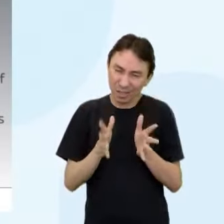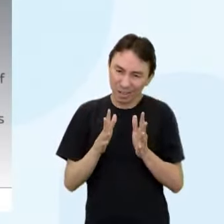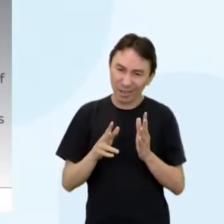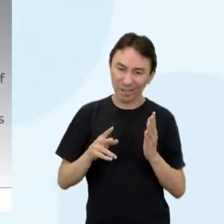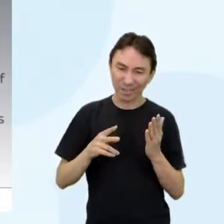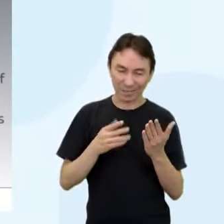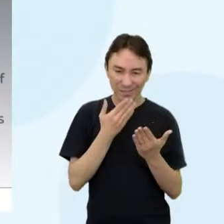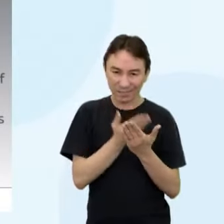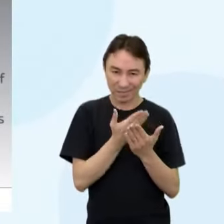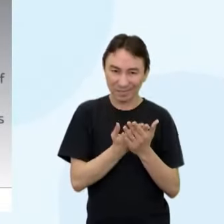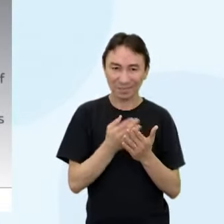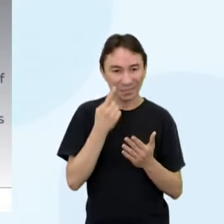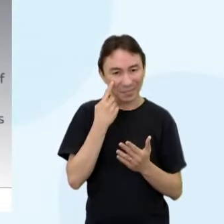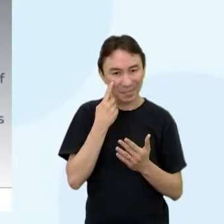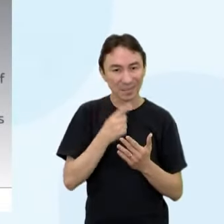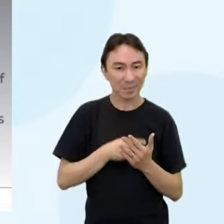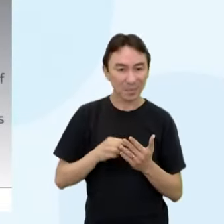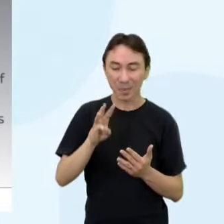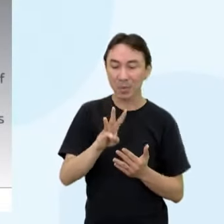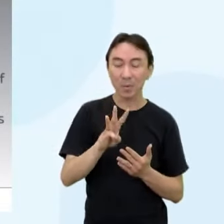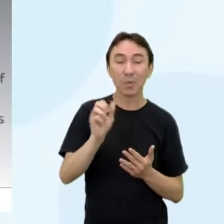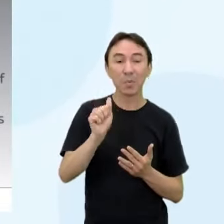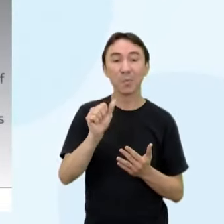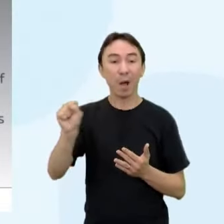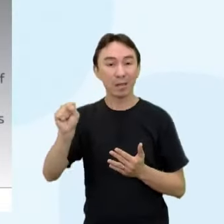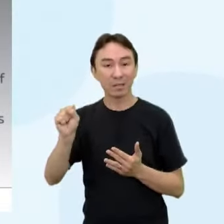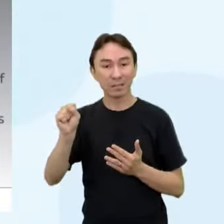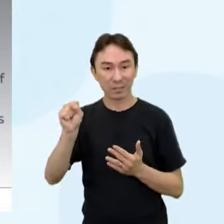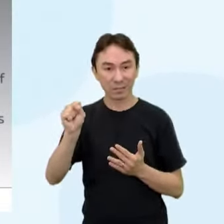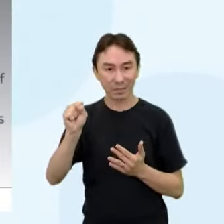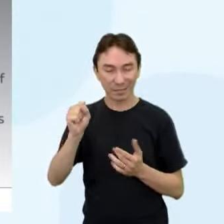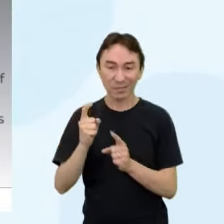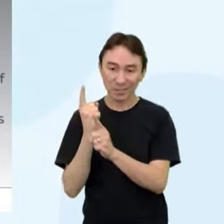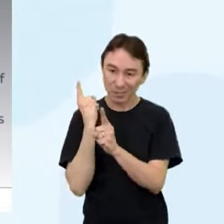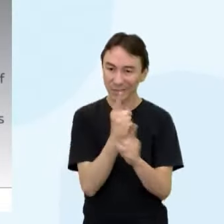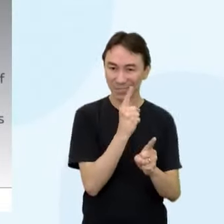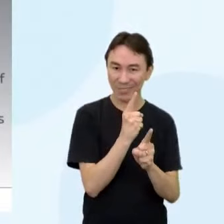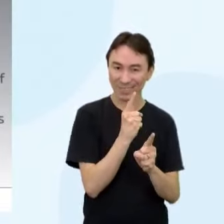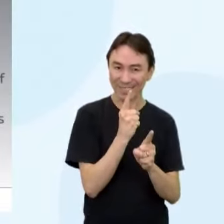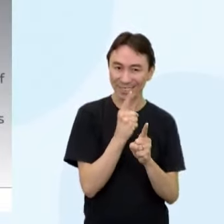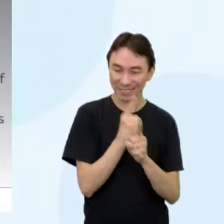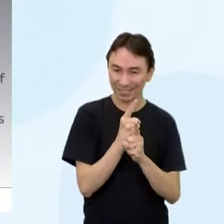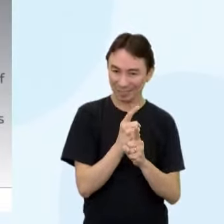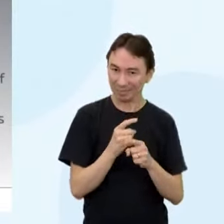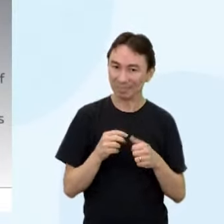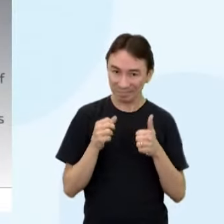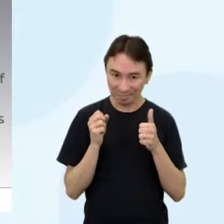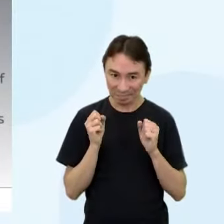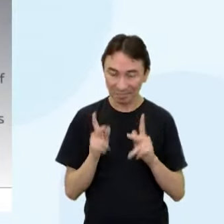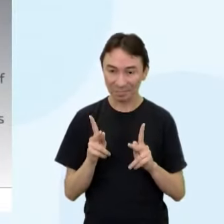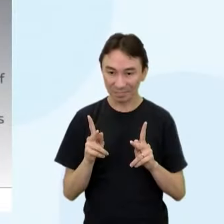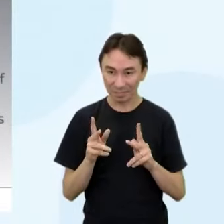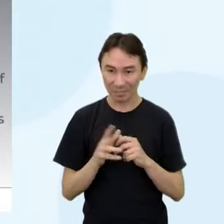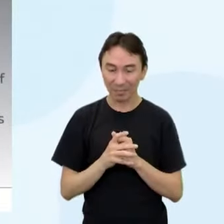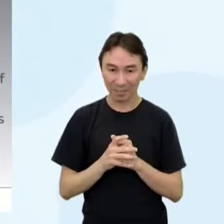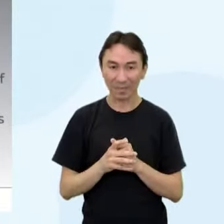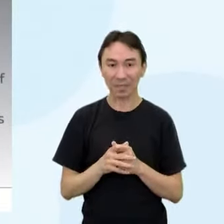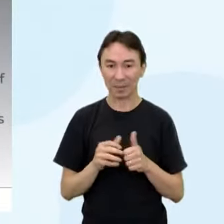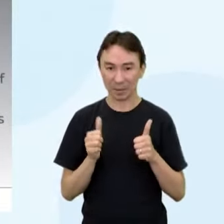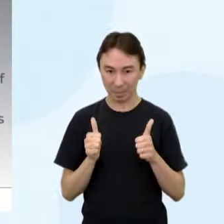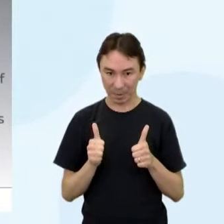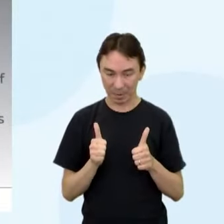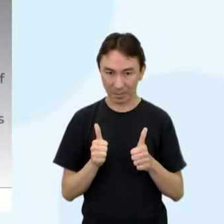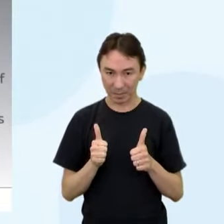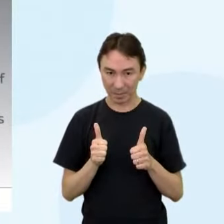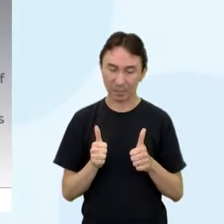falei, students will be able to, né? Os alunos serão capazes de, e a gente vai trabalhar aí com essa was discovered,